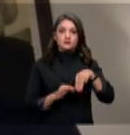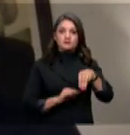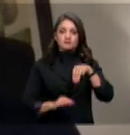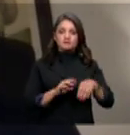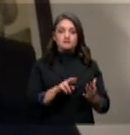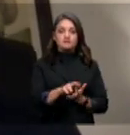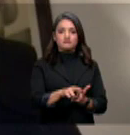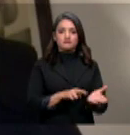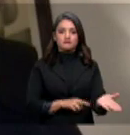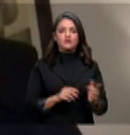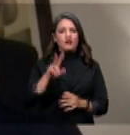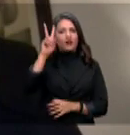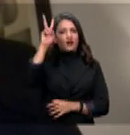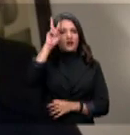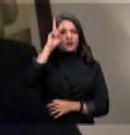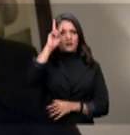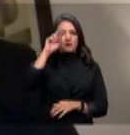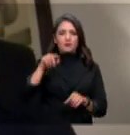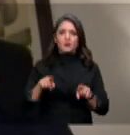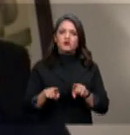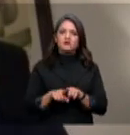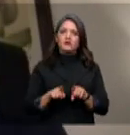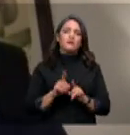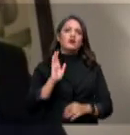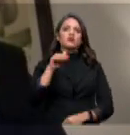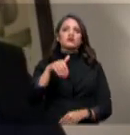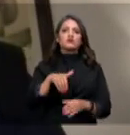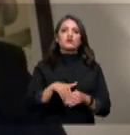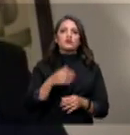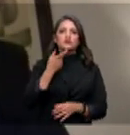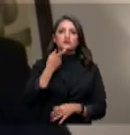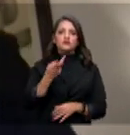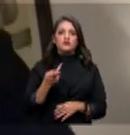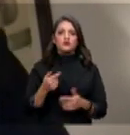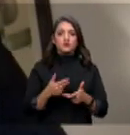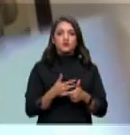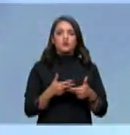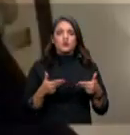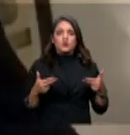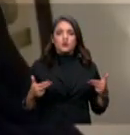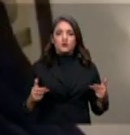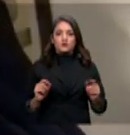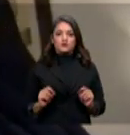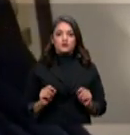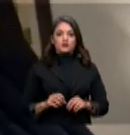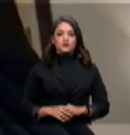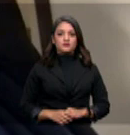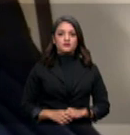que bem rememorou a questão em seu voto, reproduzindo lapidar espólio